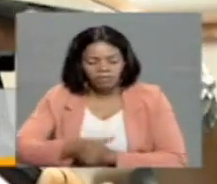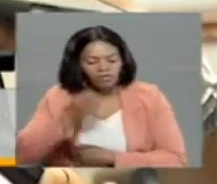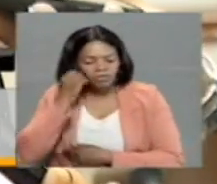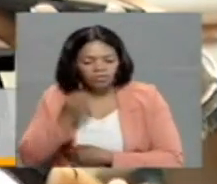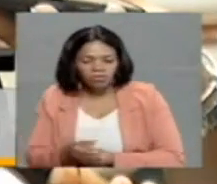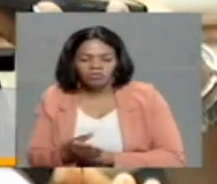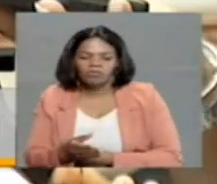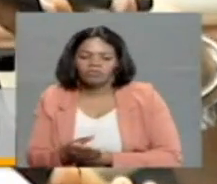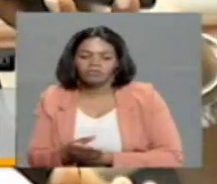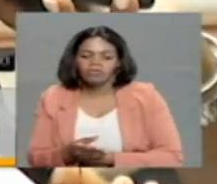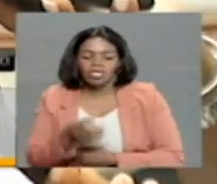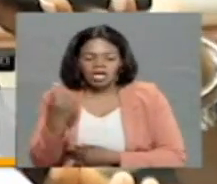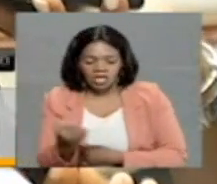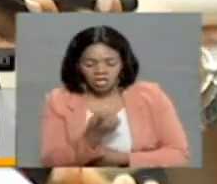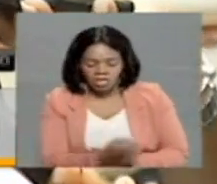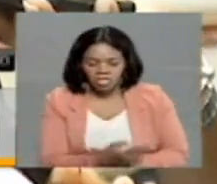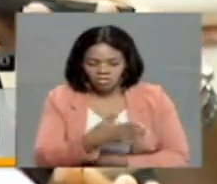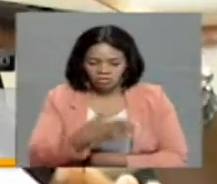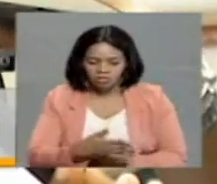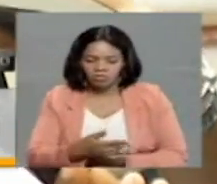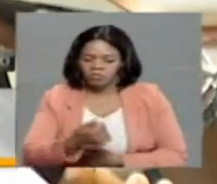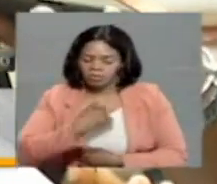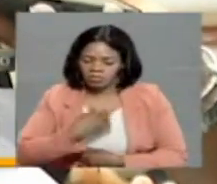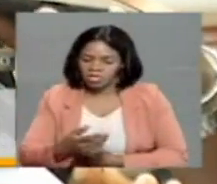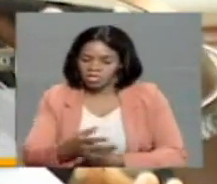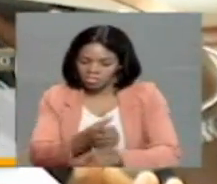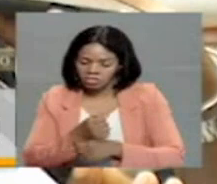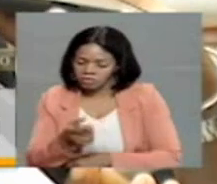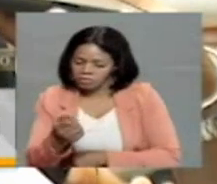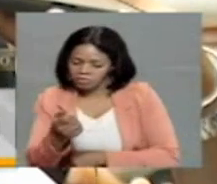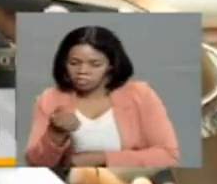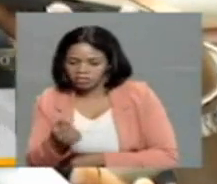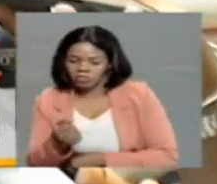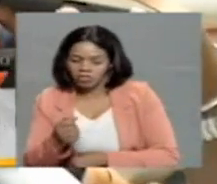terá o seu orçamento para implementação